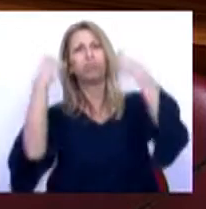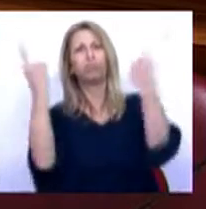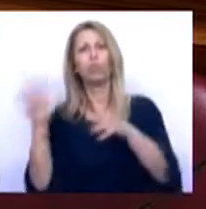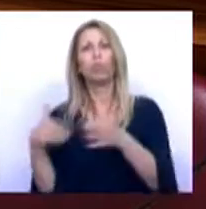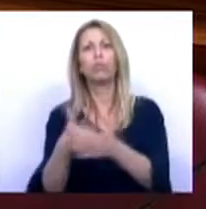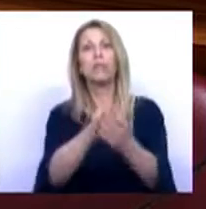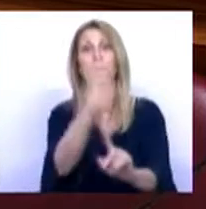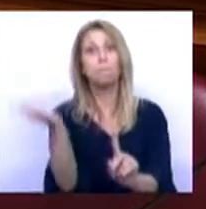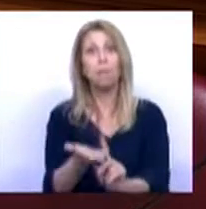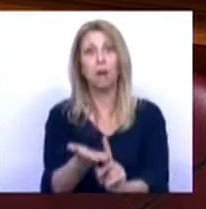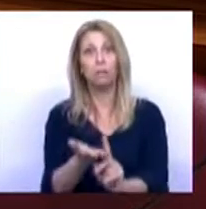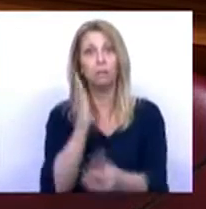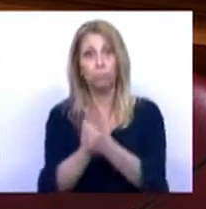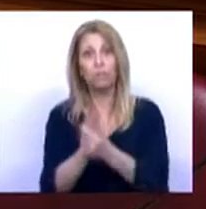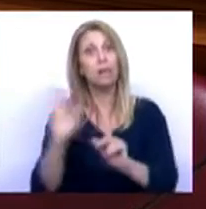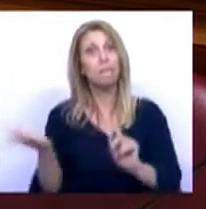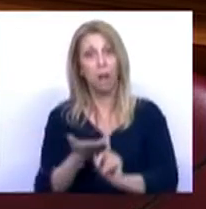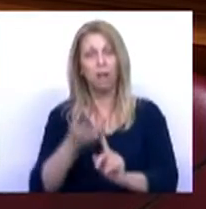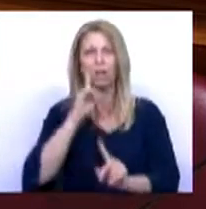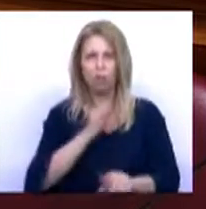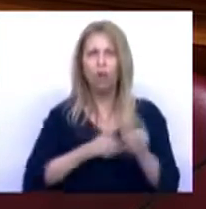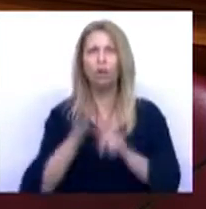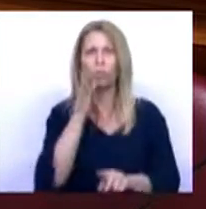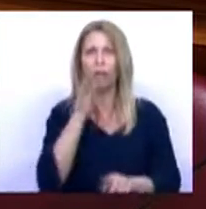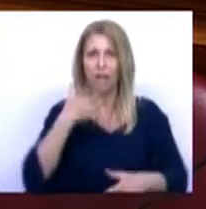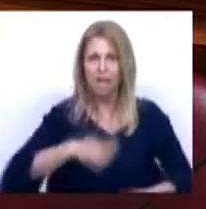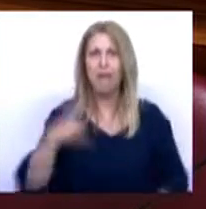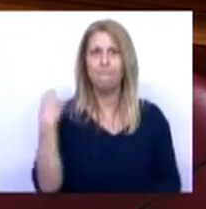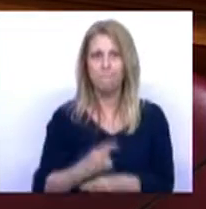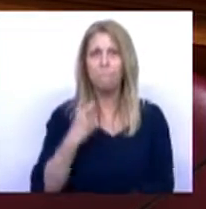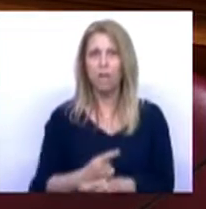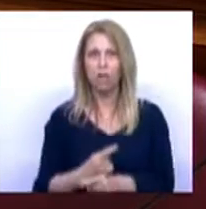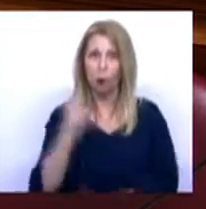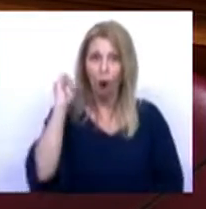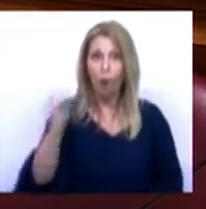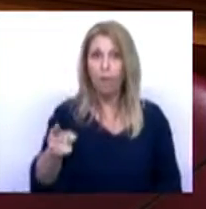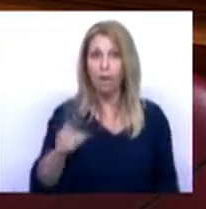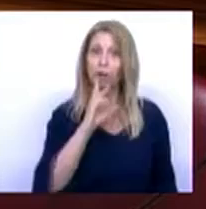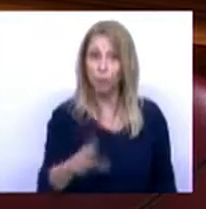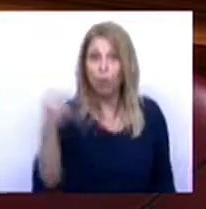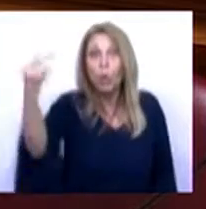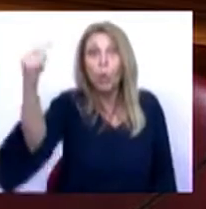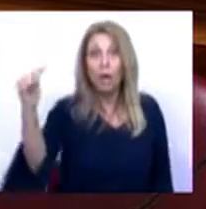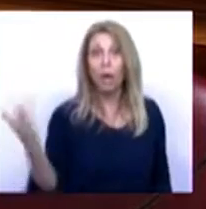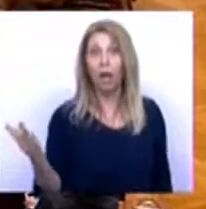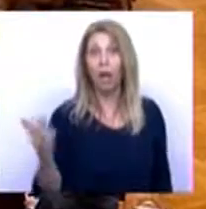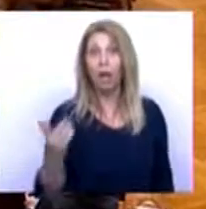processo penal. A senhora deputada quer mesmo obrigá-la a essa resposta única? É a pergunta que lhe deixo.